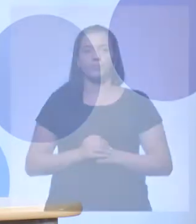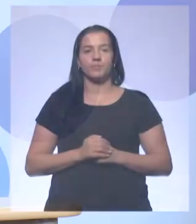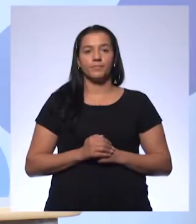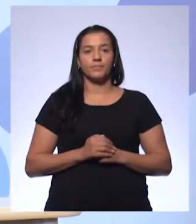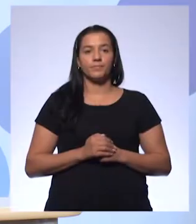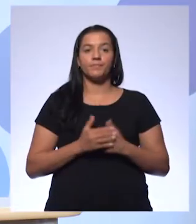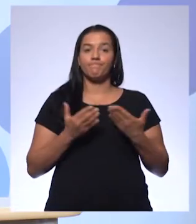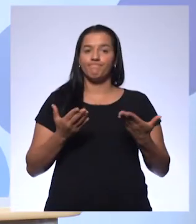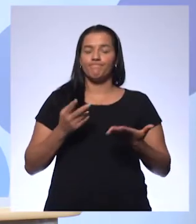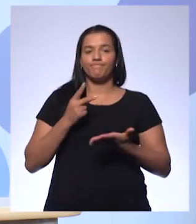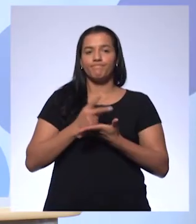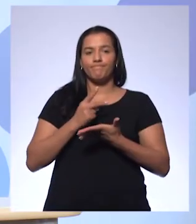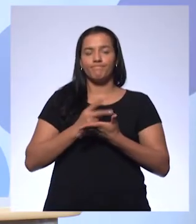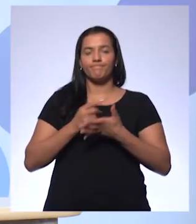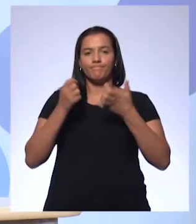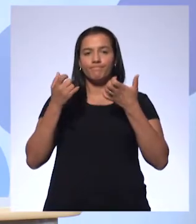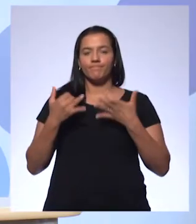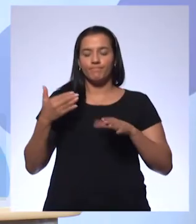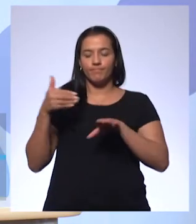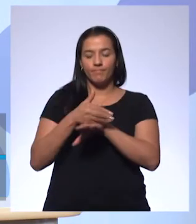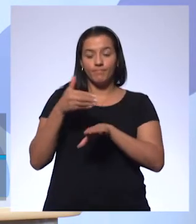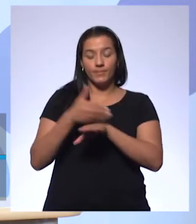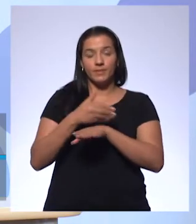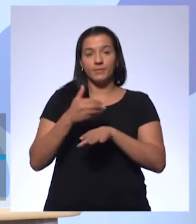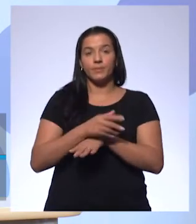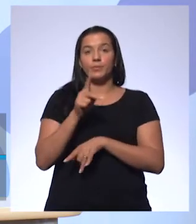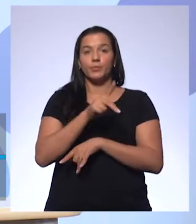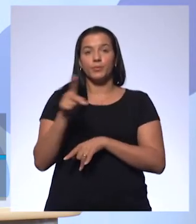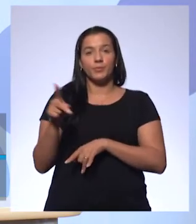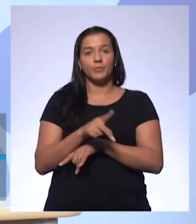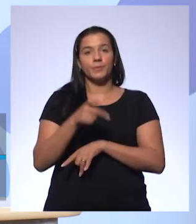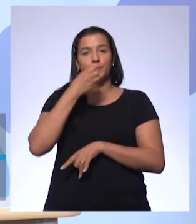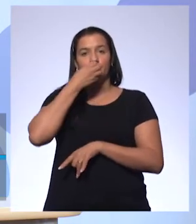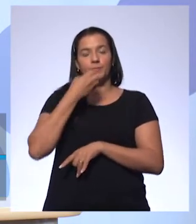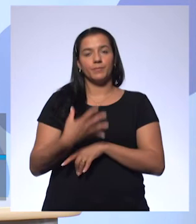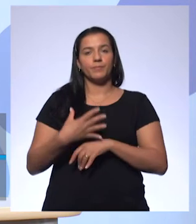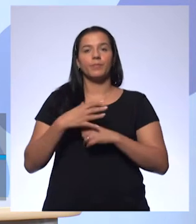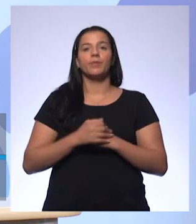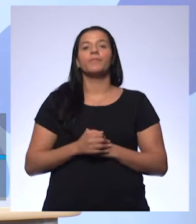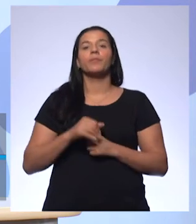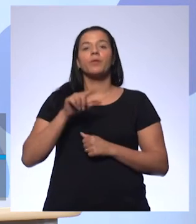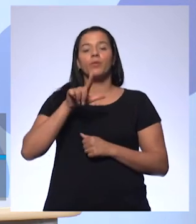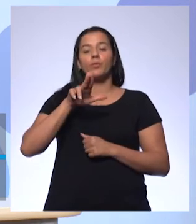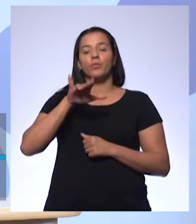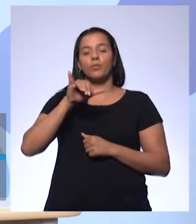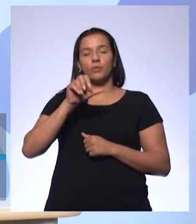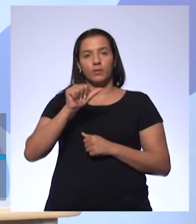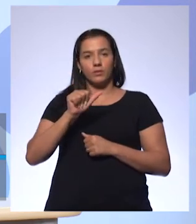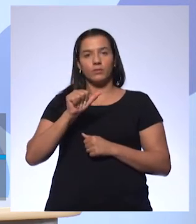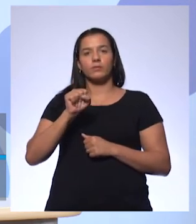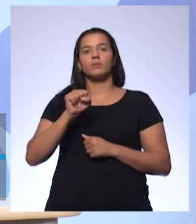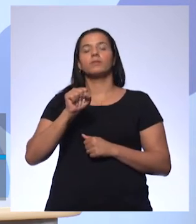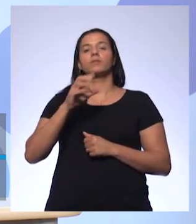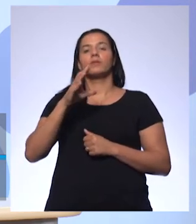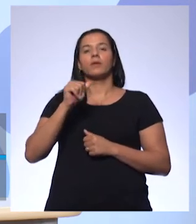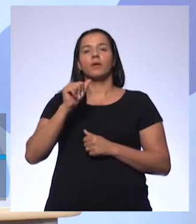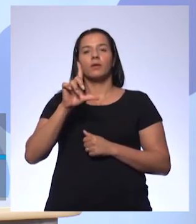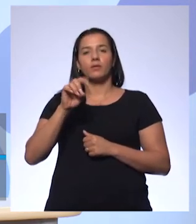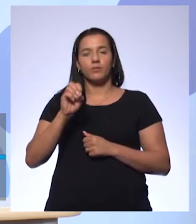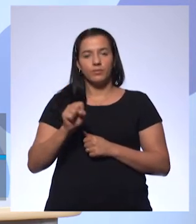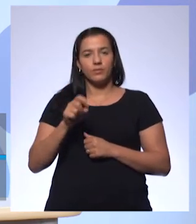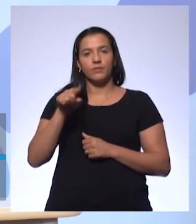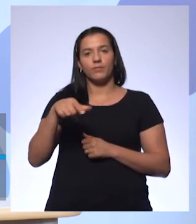Como sempre, né, professora, a participação aqui de professores, como o professor Luiz Carlos, que escreveu que é para saber qual será o